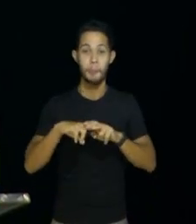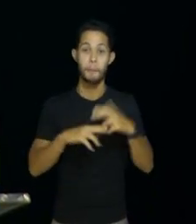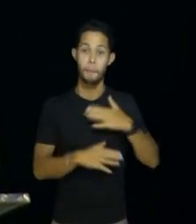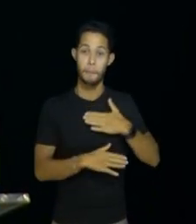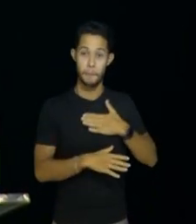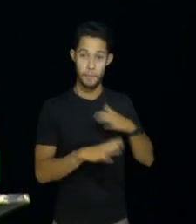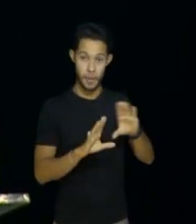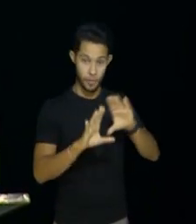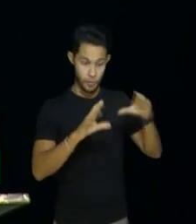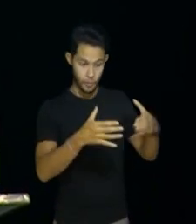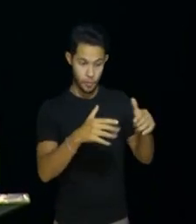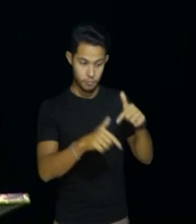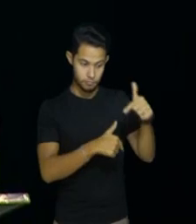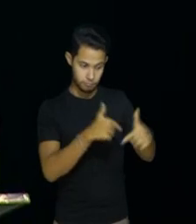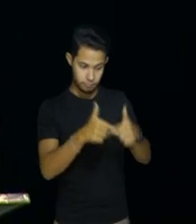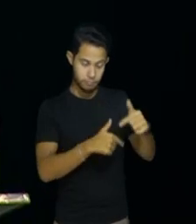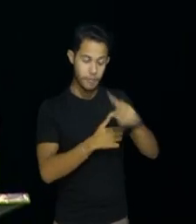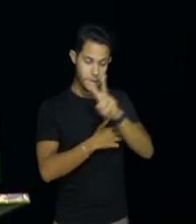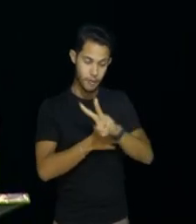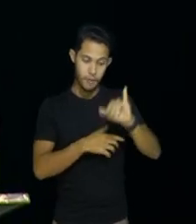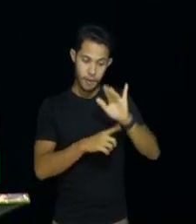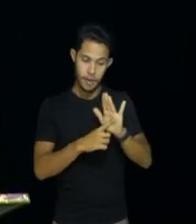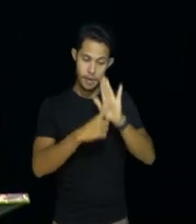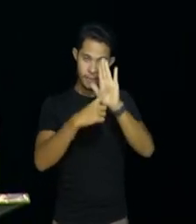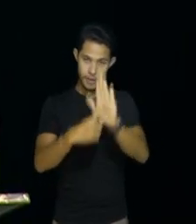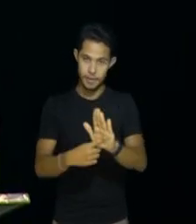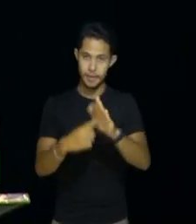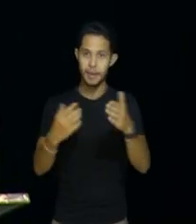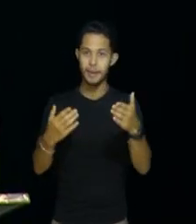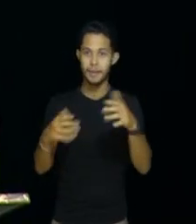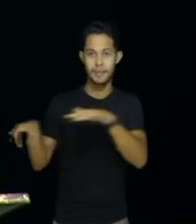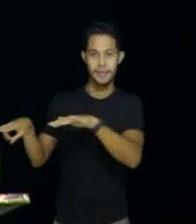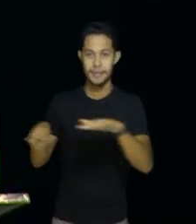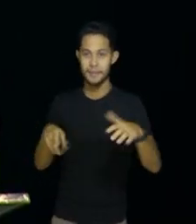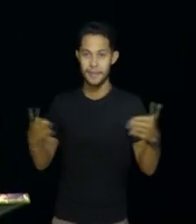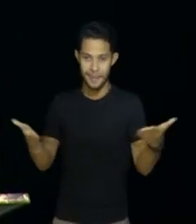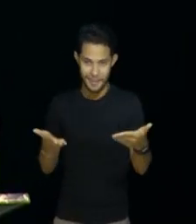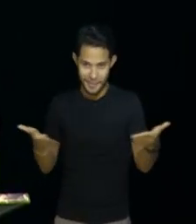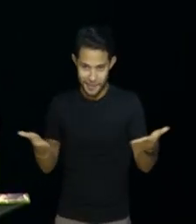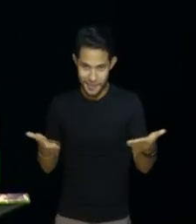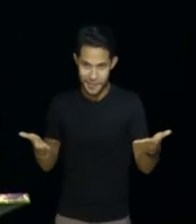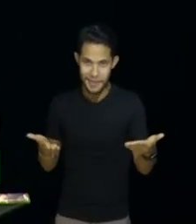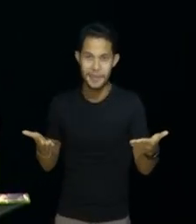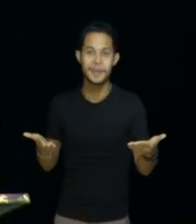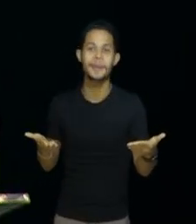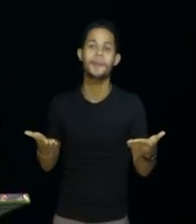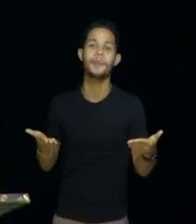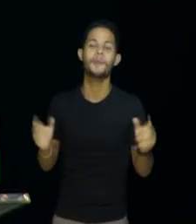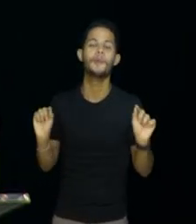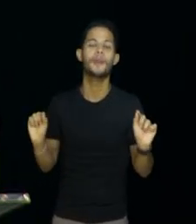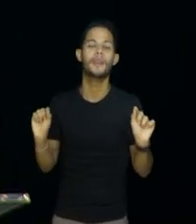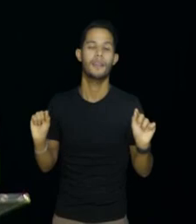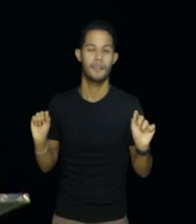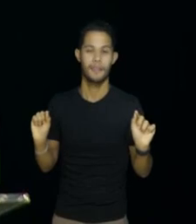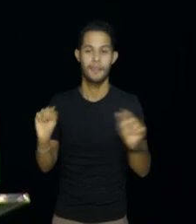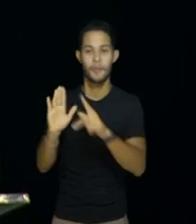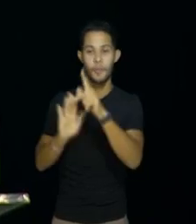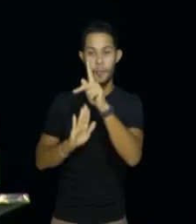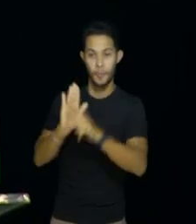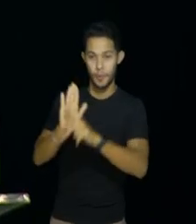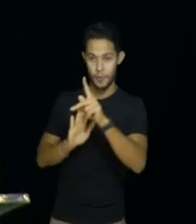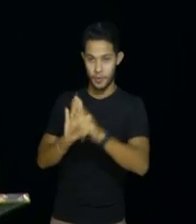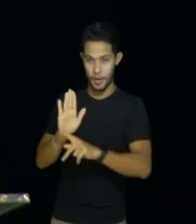trabalhando nisso, a gente vai apresentar ainda essa semana, deputado, presidente Mauro de Nadal, um projeto de